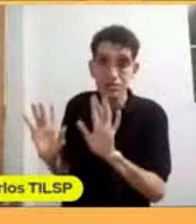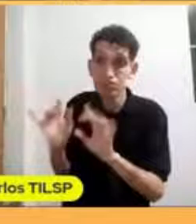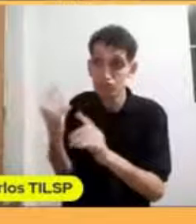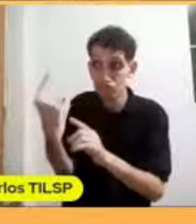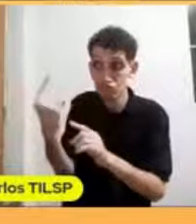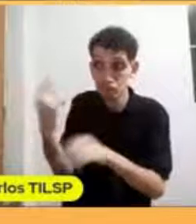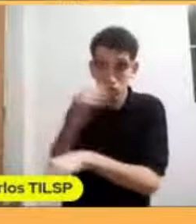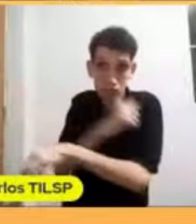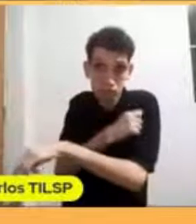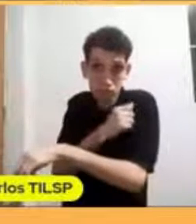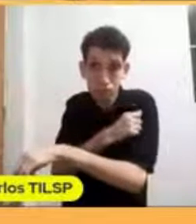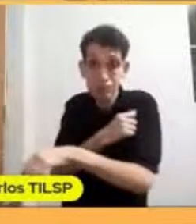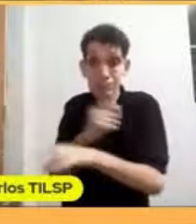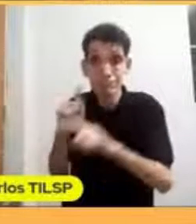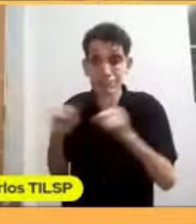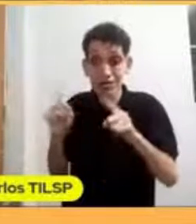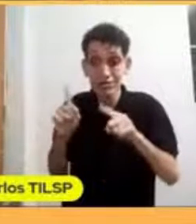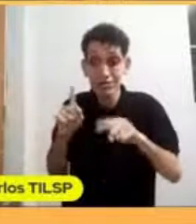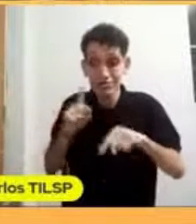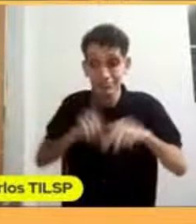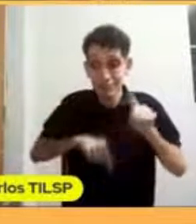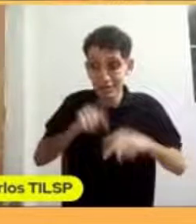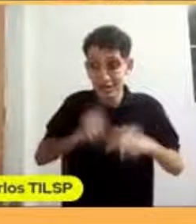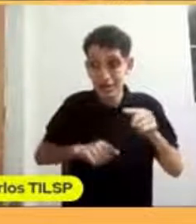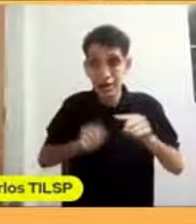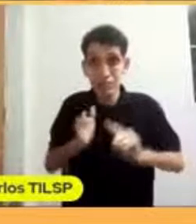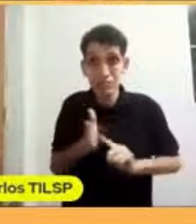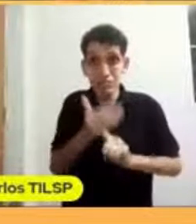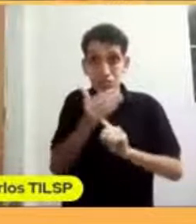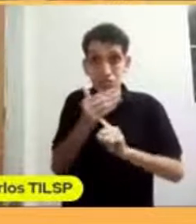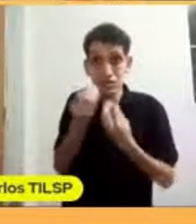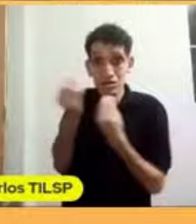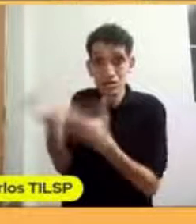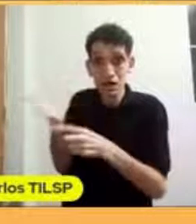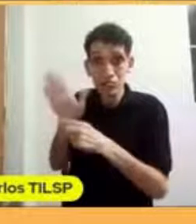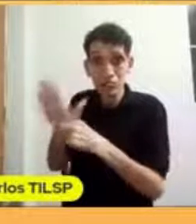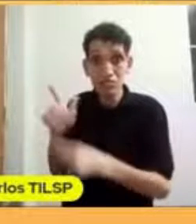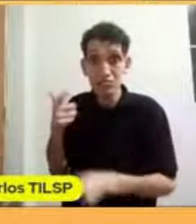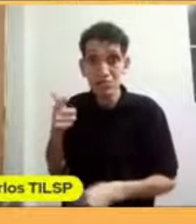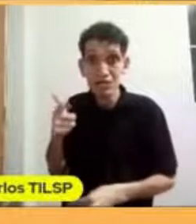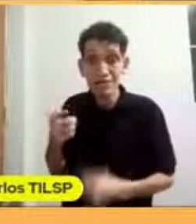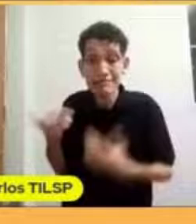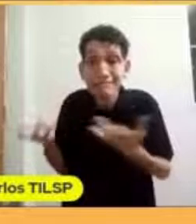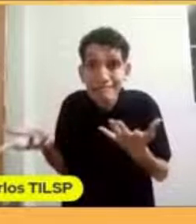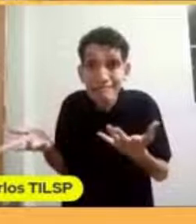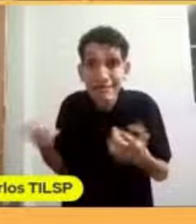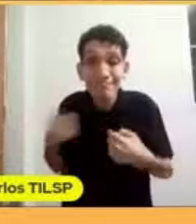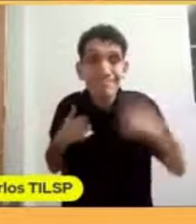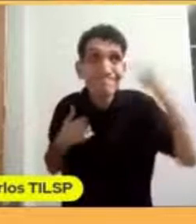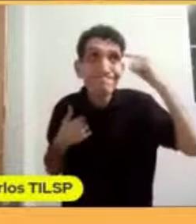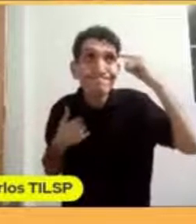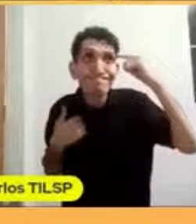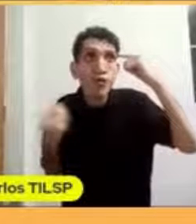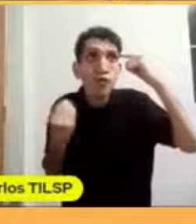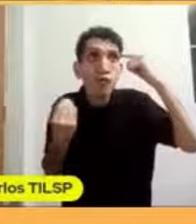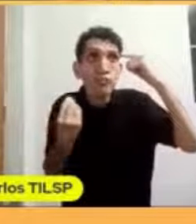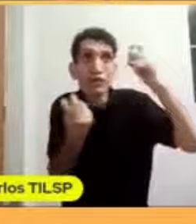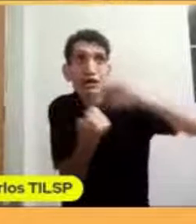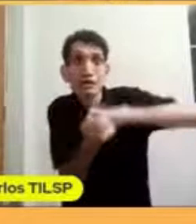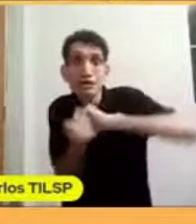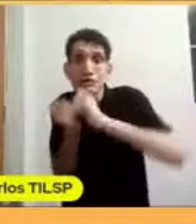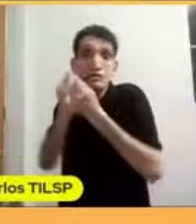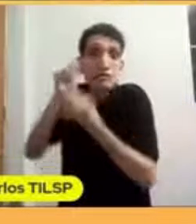a gente às vezes não tinha uma tecnologia para apoiar, para ajudá-lo, né? E eu tinha que pensar em coisas diferentes,